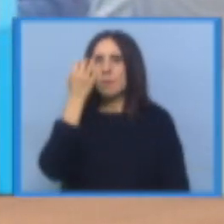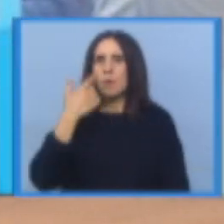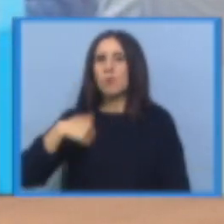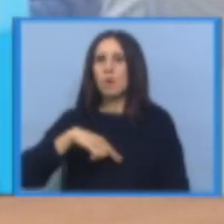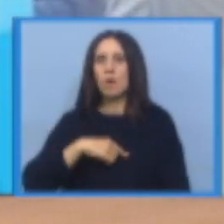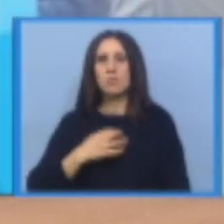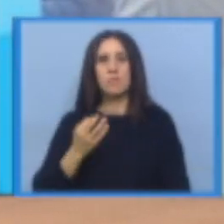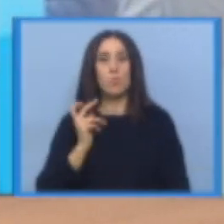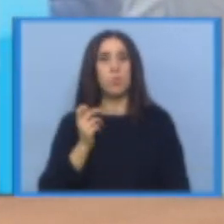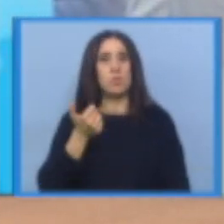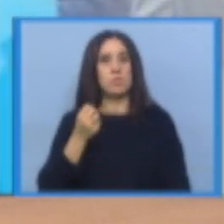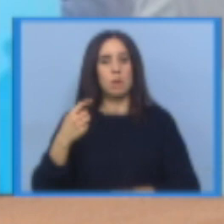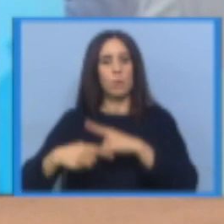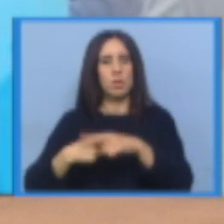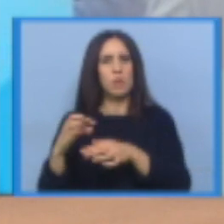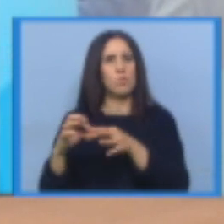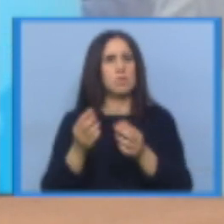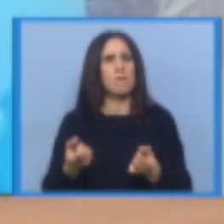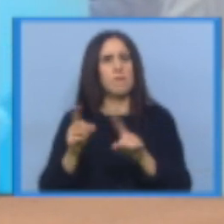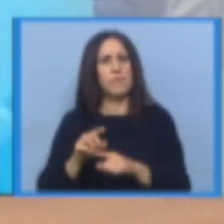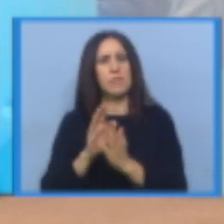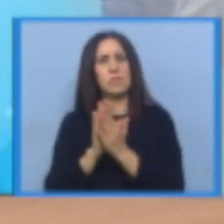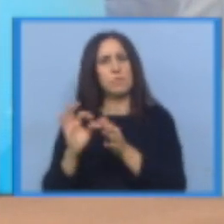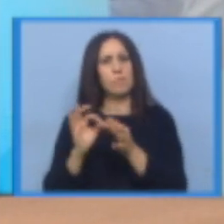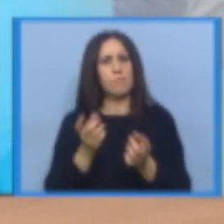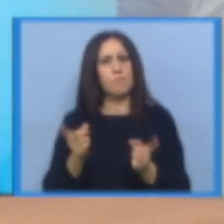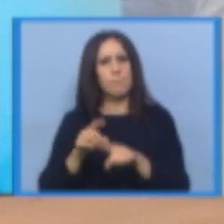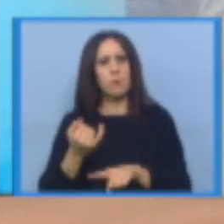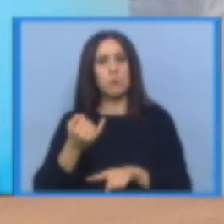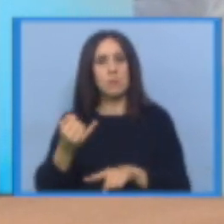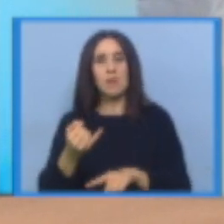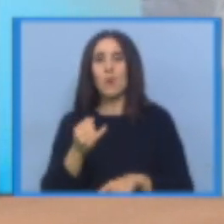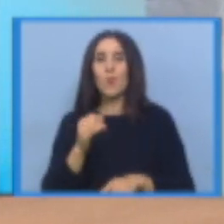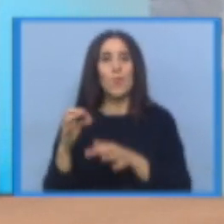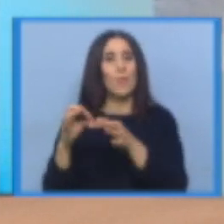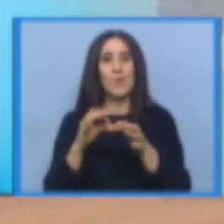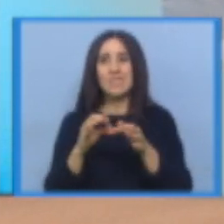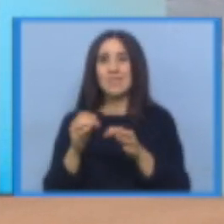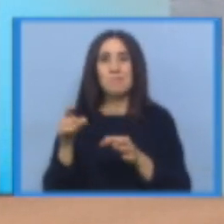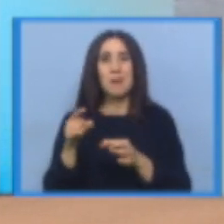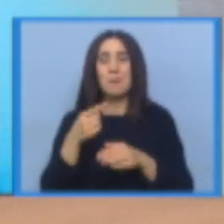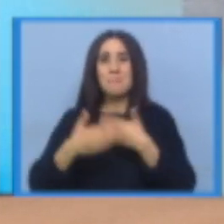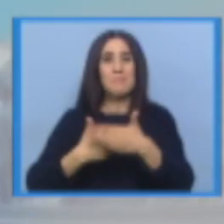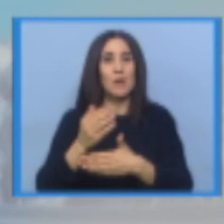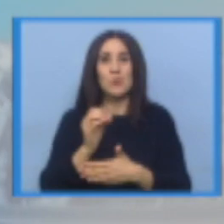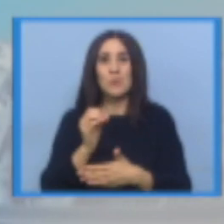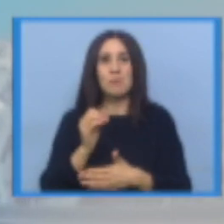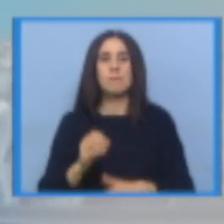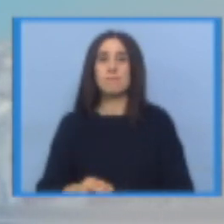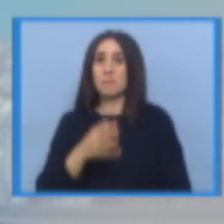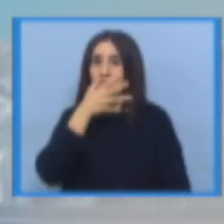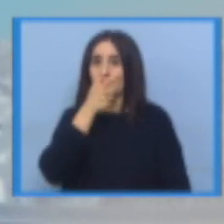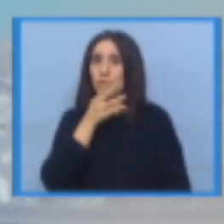o que vivemos em 50 anos de pós-conciliar, da Igreja pós-conciliar, que muitas das coisas do concílio ainda não foram aplicadas e não se vivem. Vamos sempre